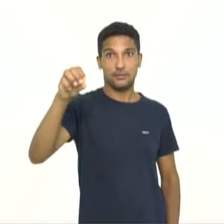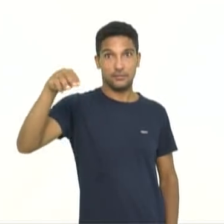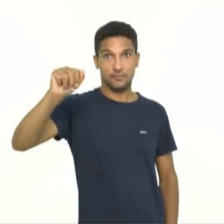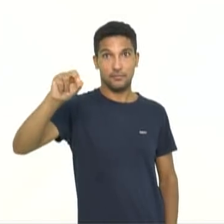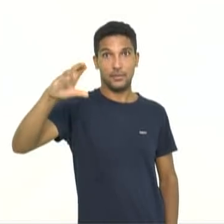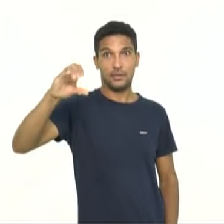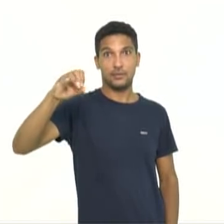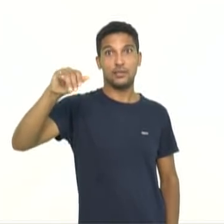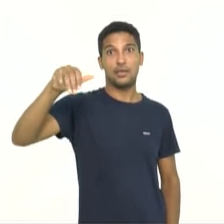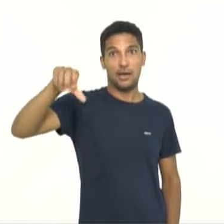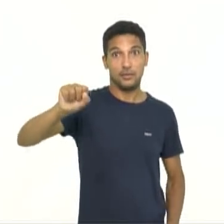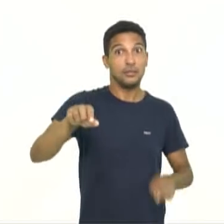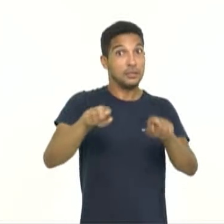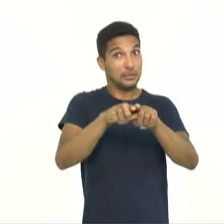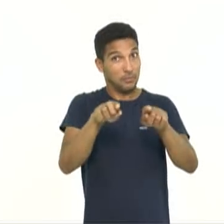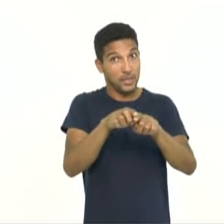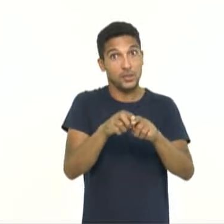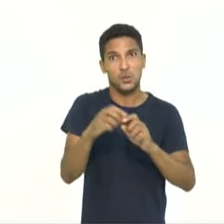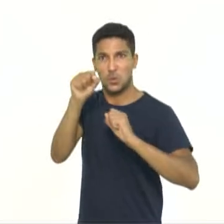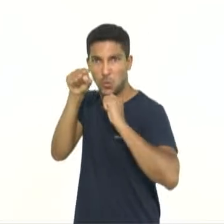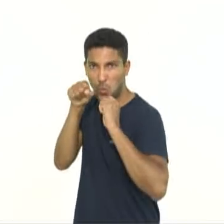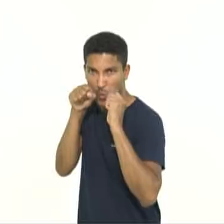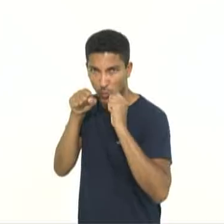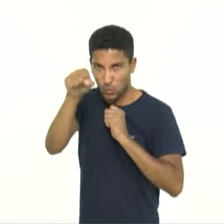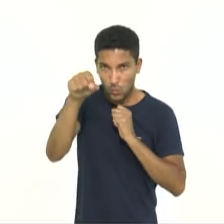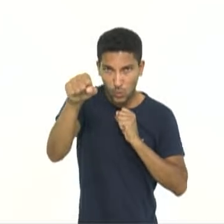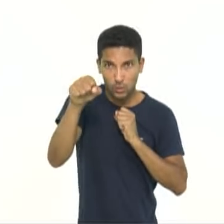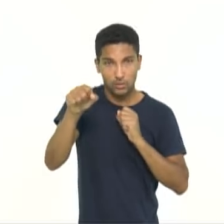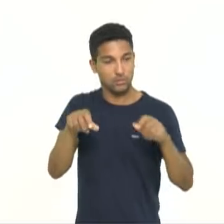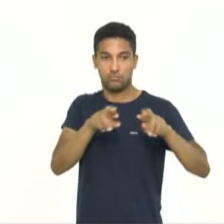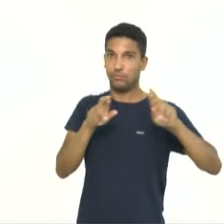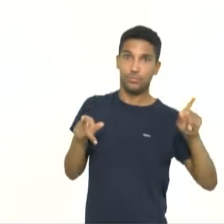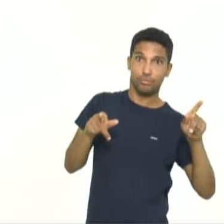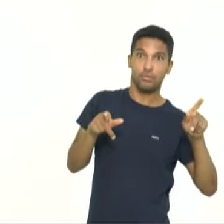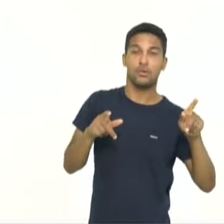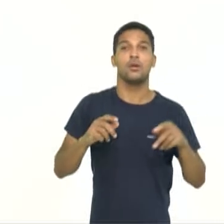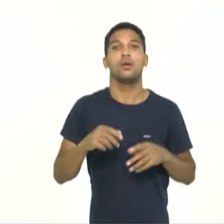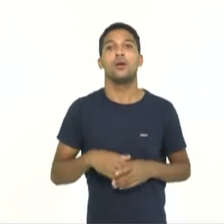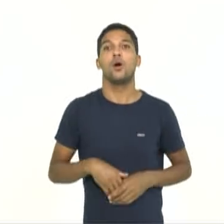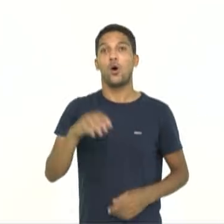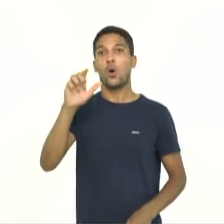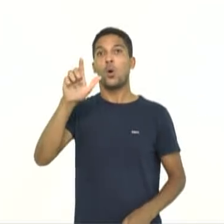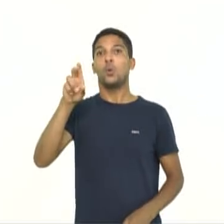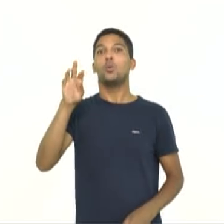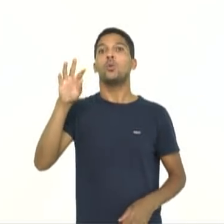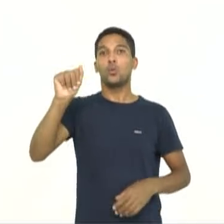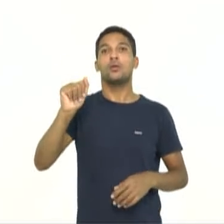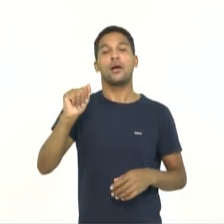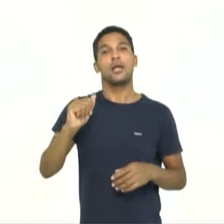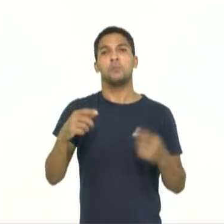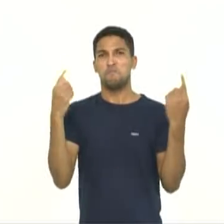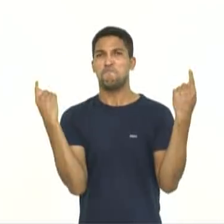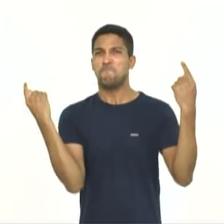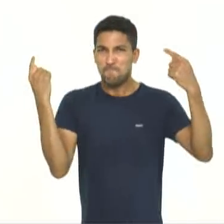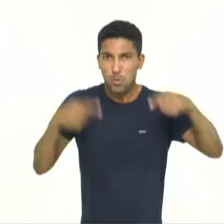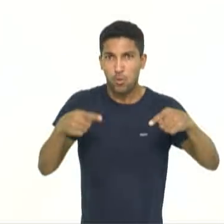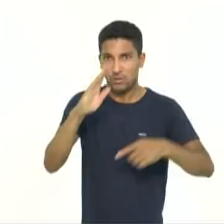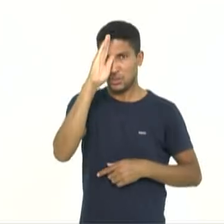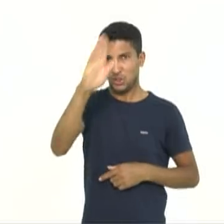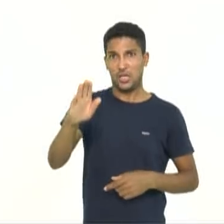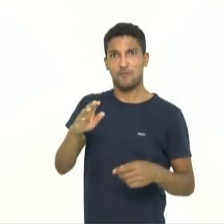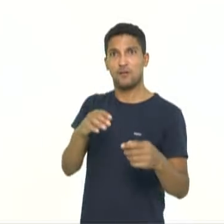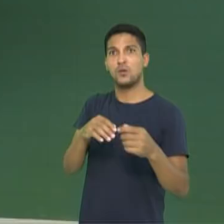as crianças aí com 8, 9 anos, eles já praticam algumas modalidades de luta, tá? Então é algo